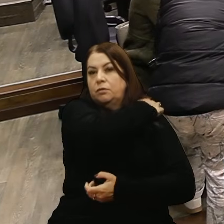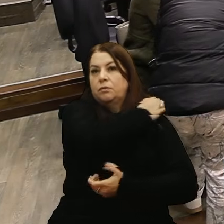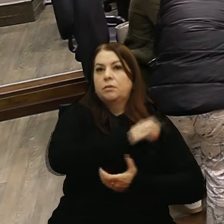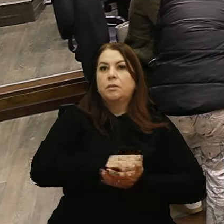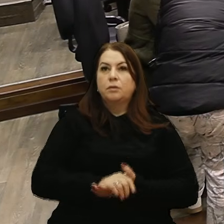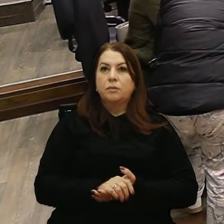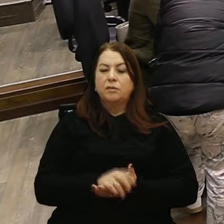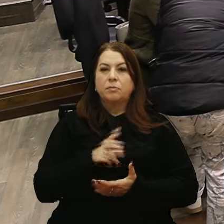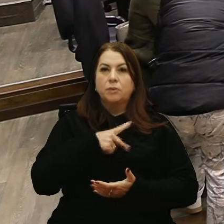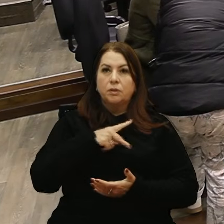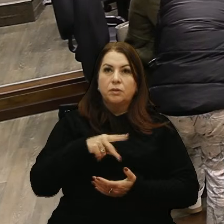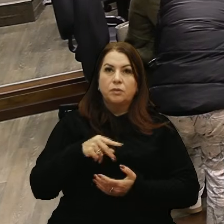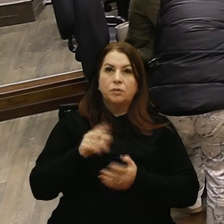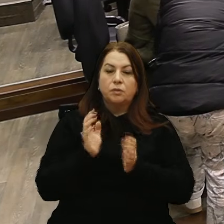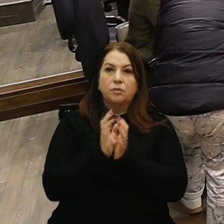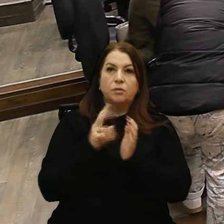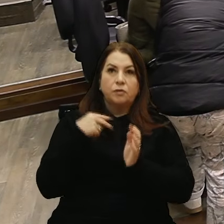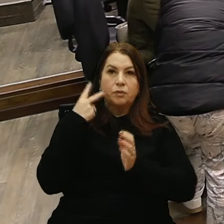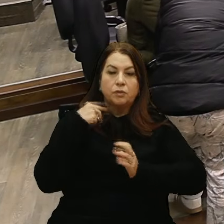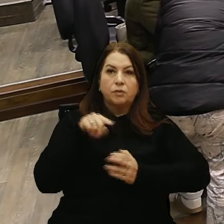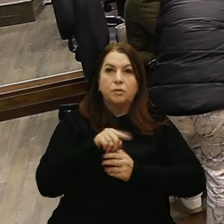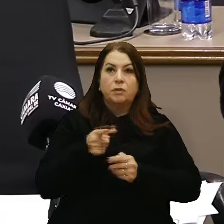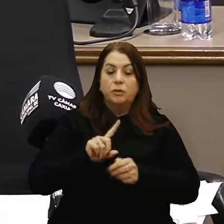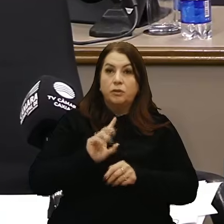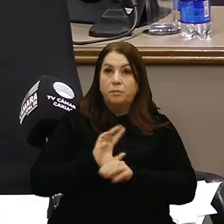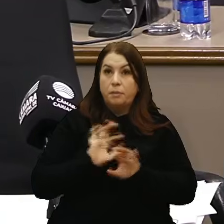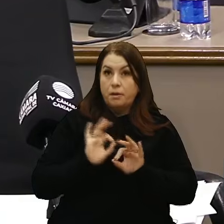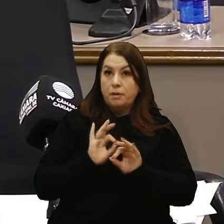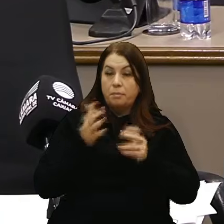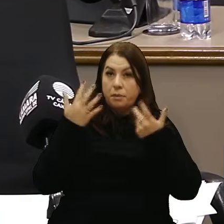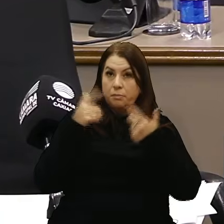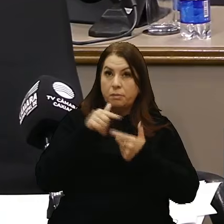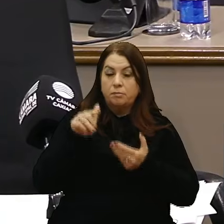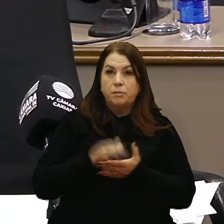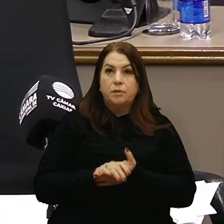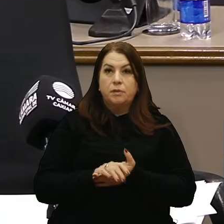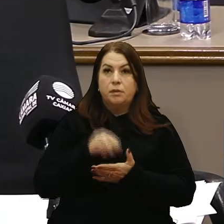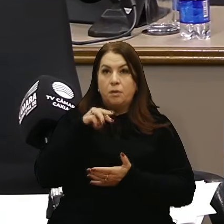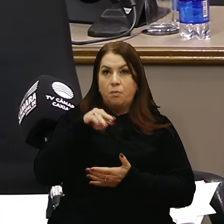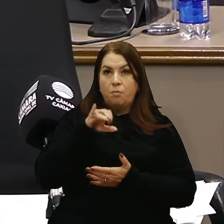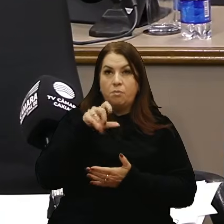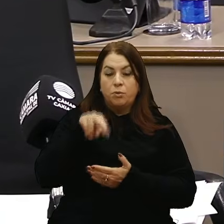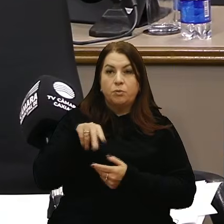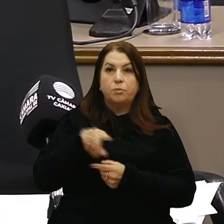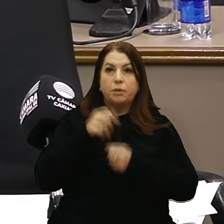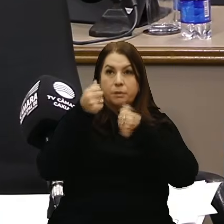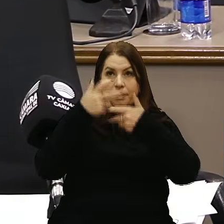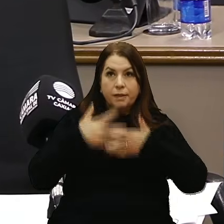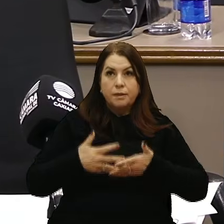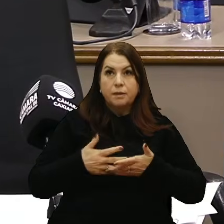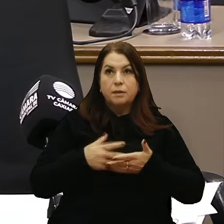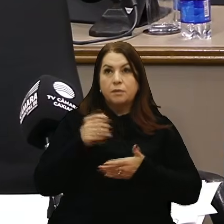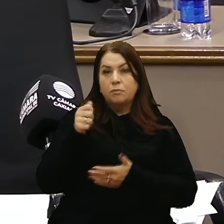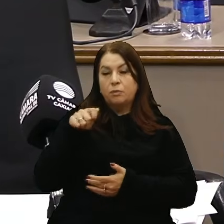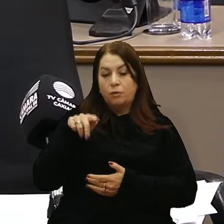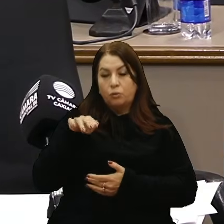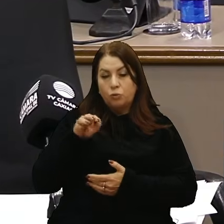Senhor presidente, nobres colegas vereadores, né, antes de mais nada, parabenizar o Milton pelas suas explanações e o Ângelo,